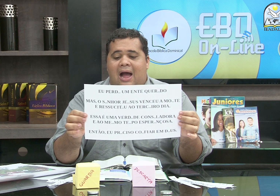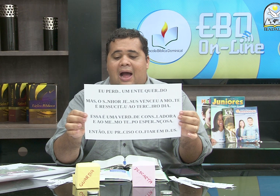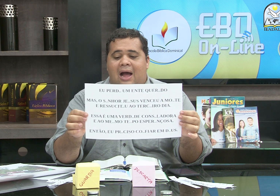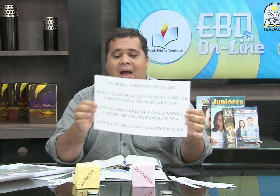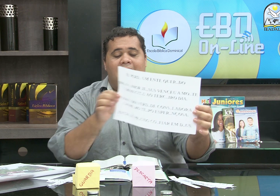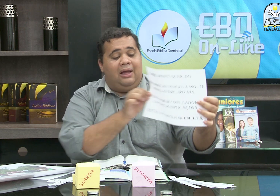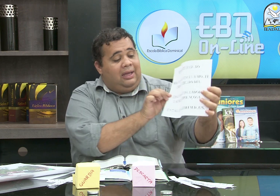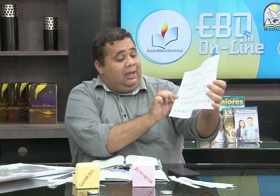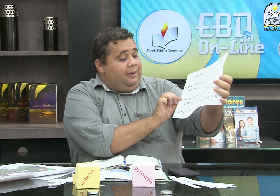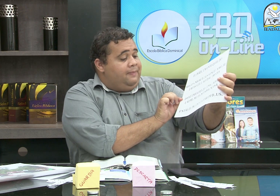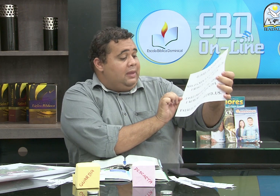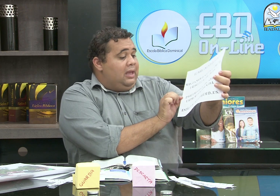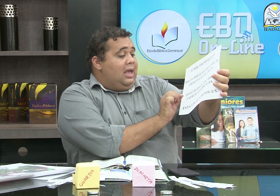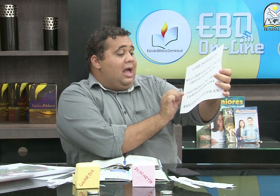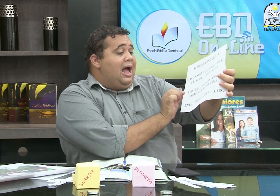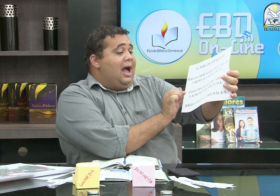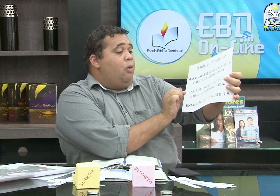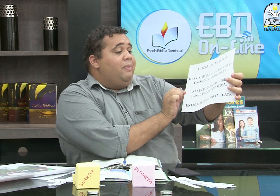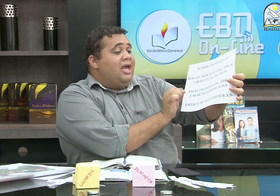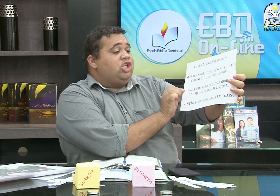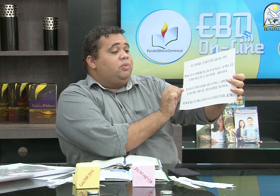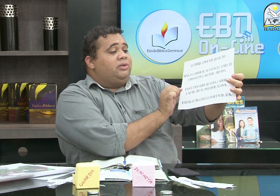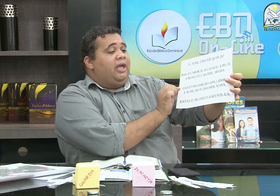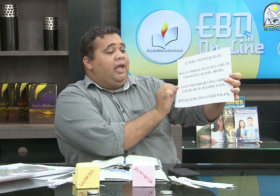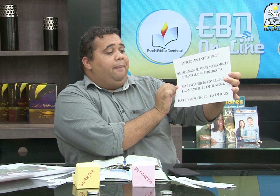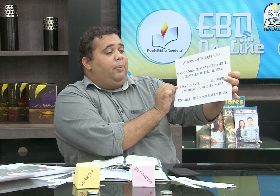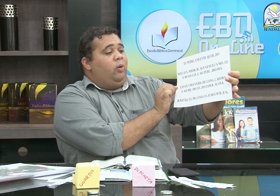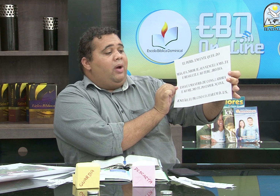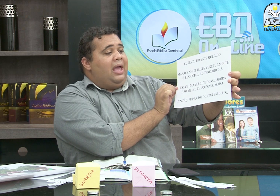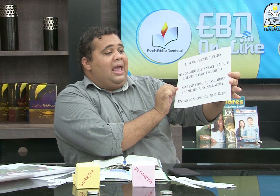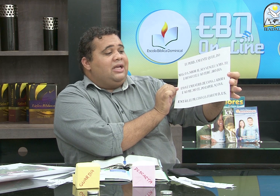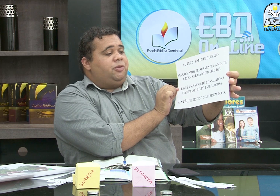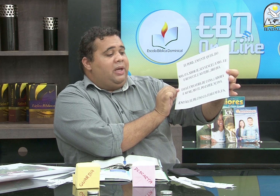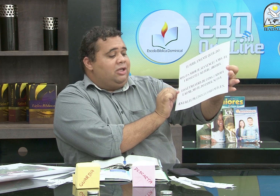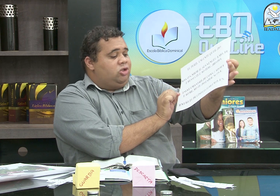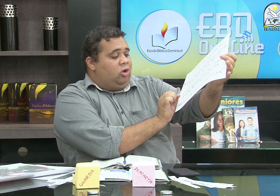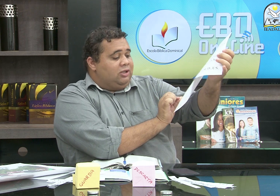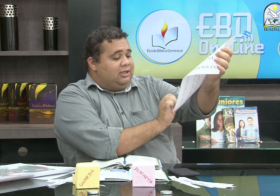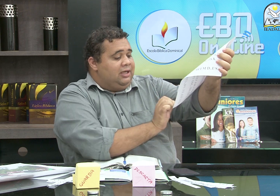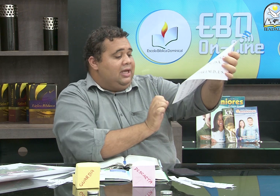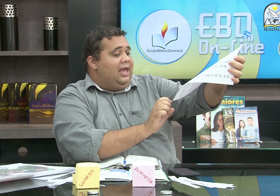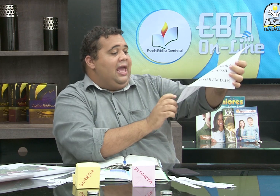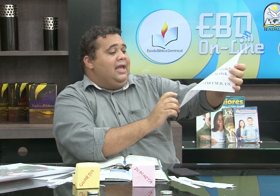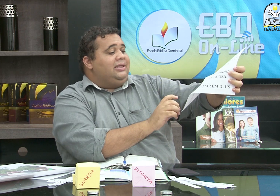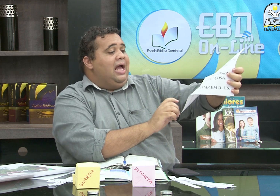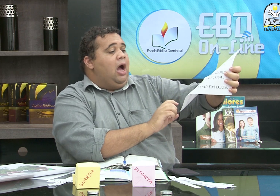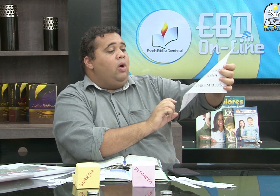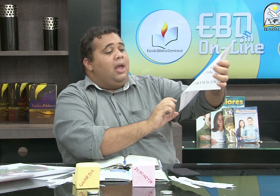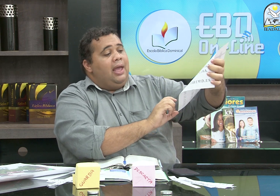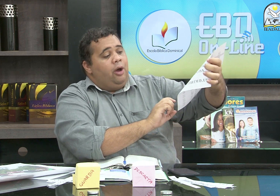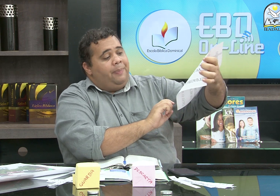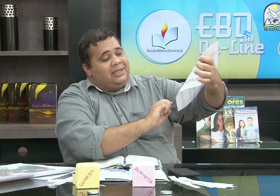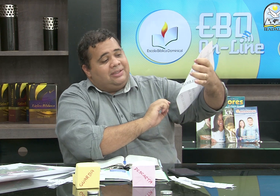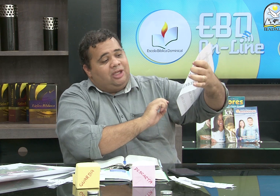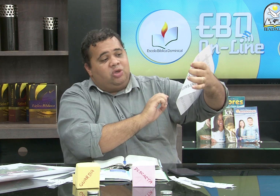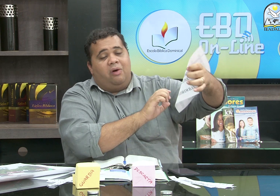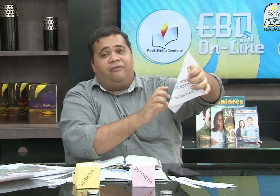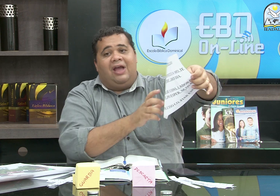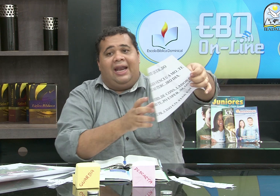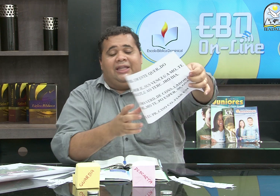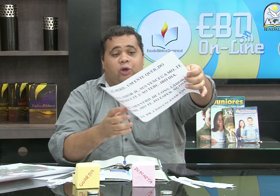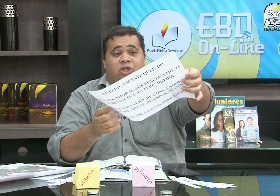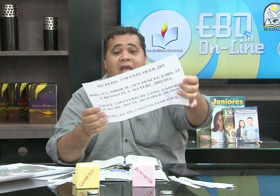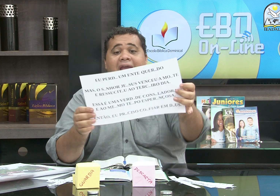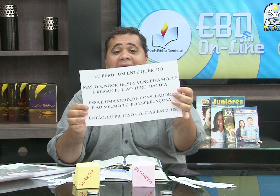a e ao mesmo tempo esperançosa então eu preciso